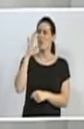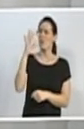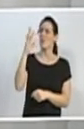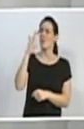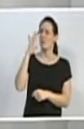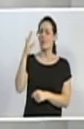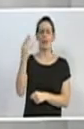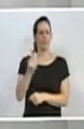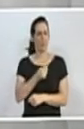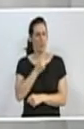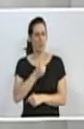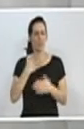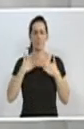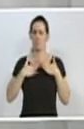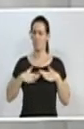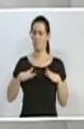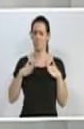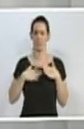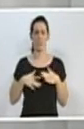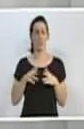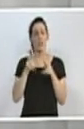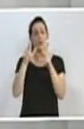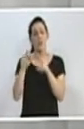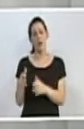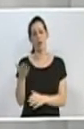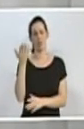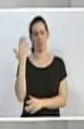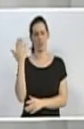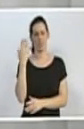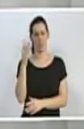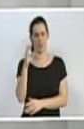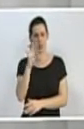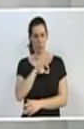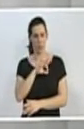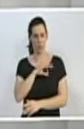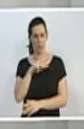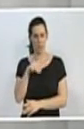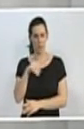possamos viver a tranquilidade de antigamente e que a Polícia Militar